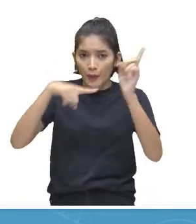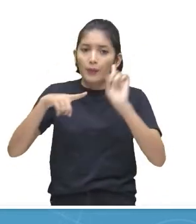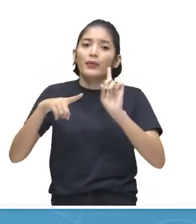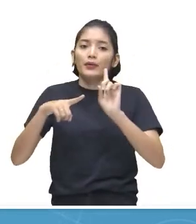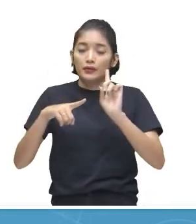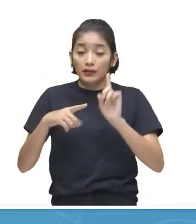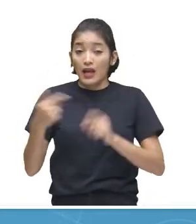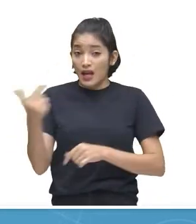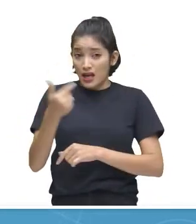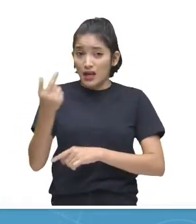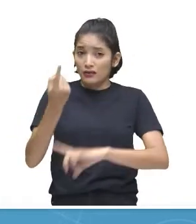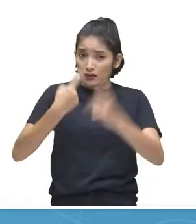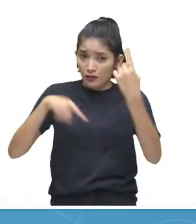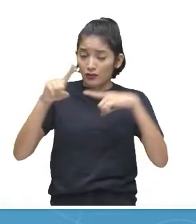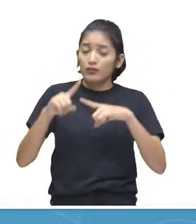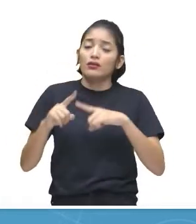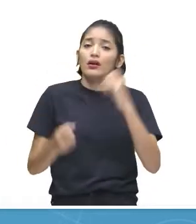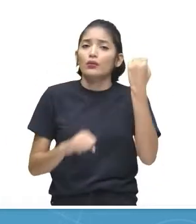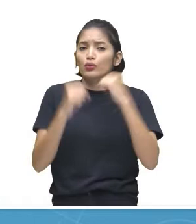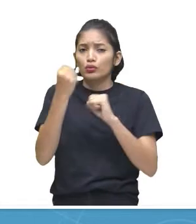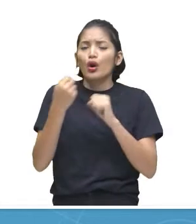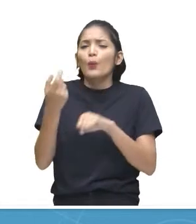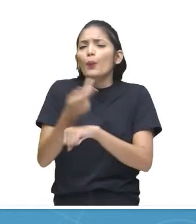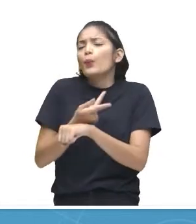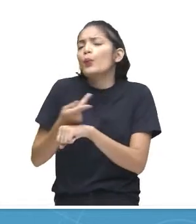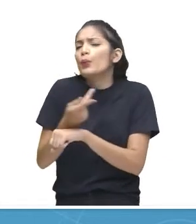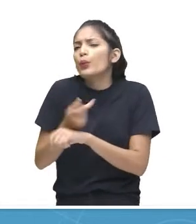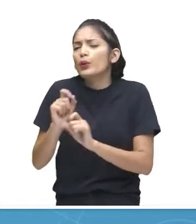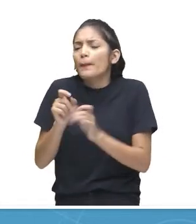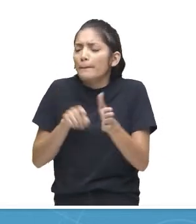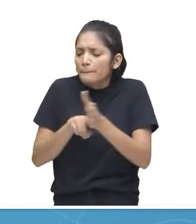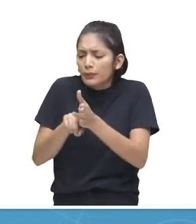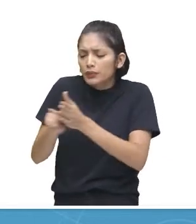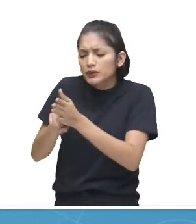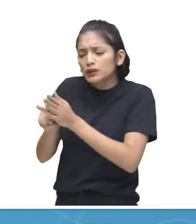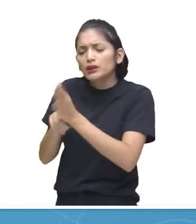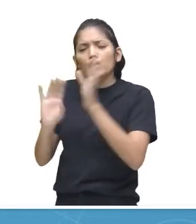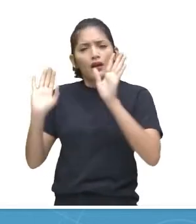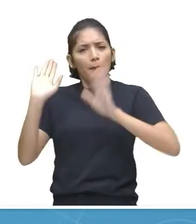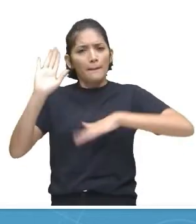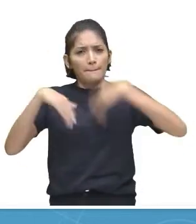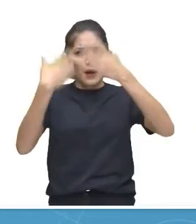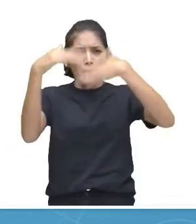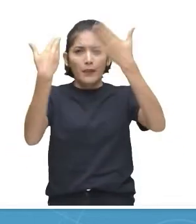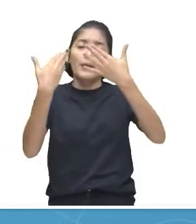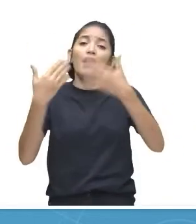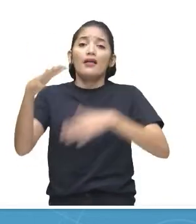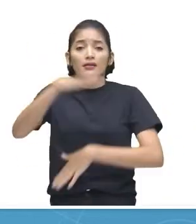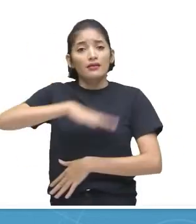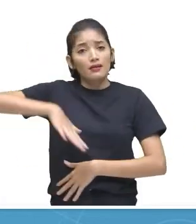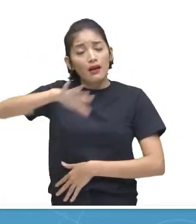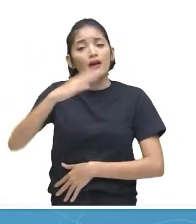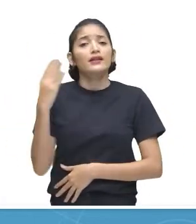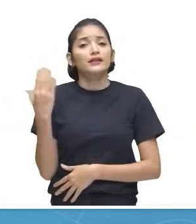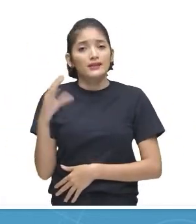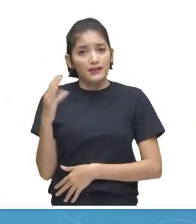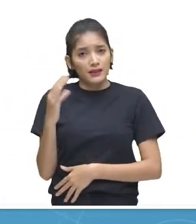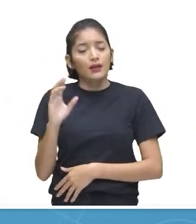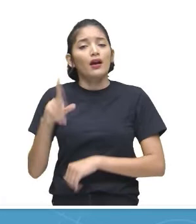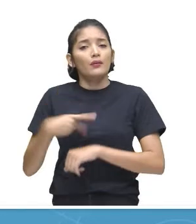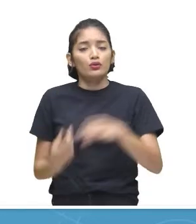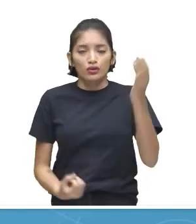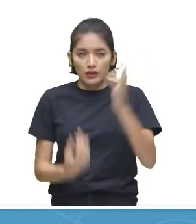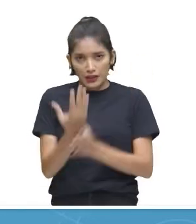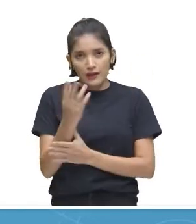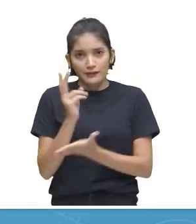Segunda Revolução Industrial foi a busca por muita, né, pesquisa, progresso no desenvolvimento científico para poder produzir cada